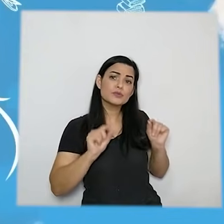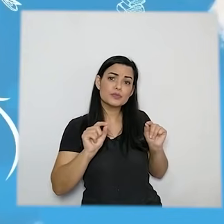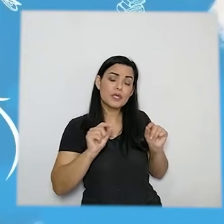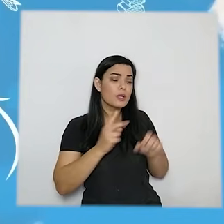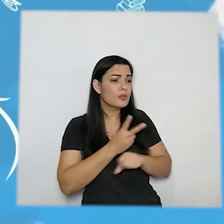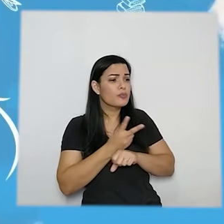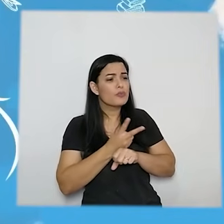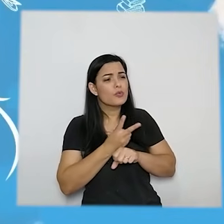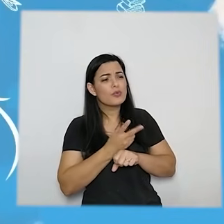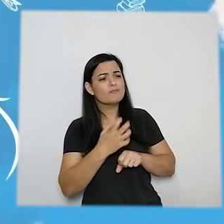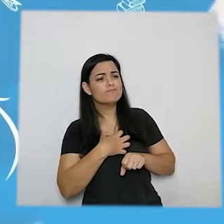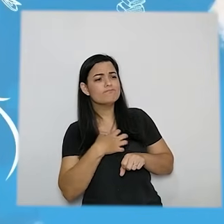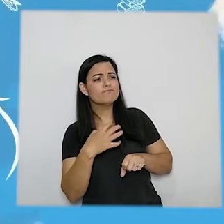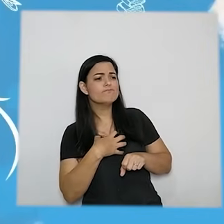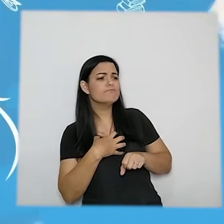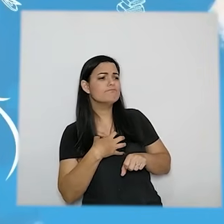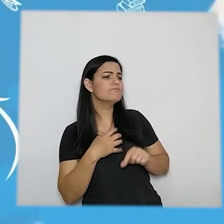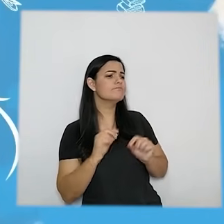sentido desse texto.